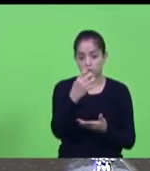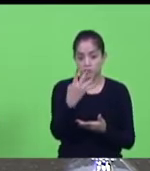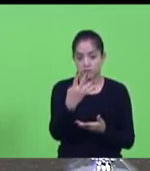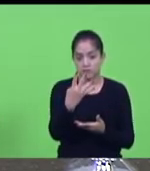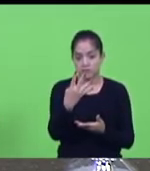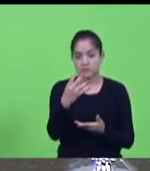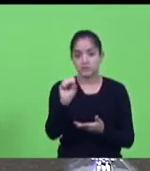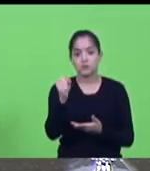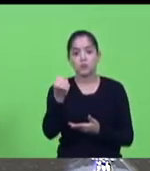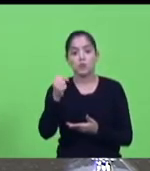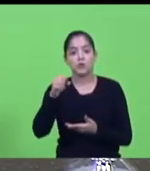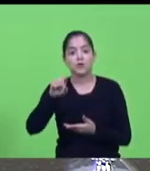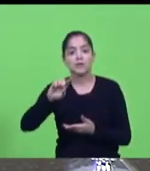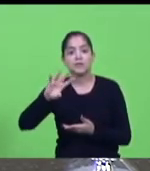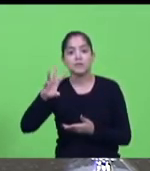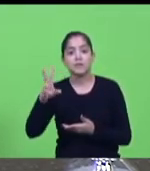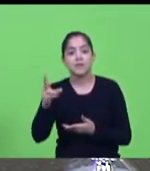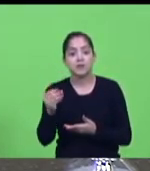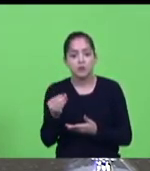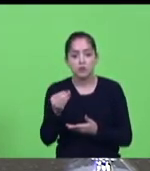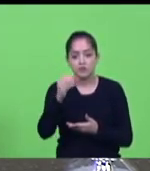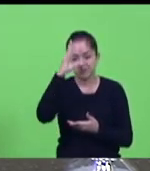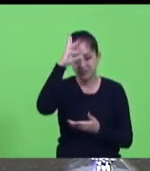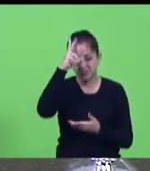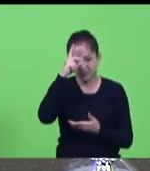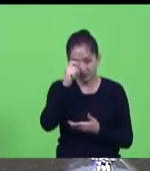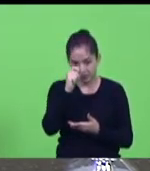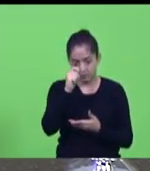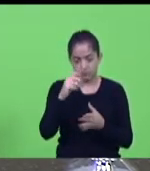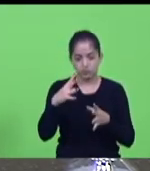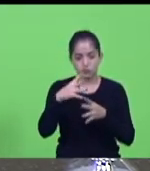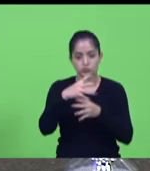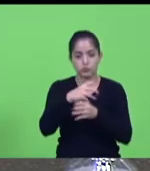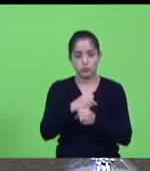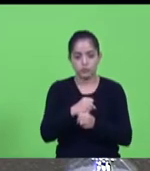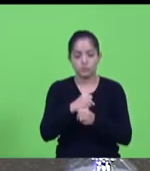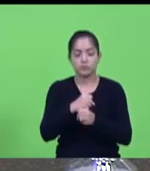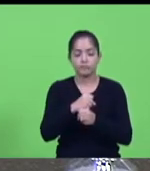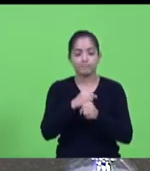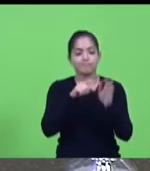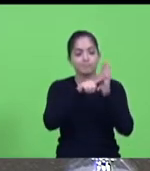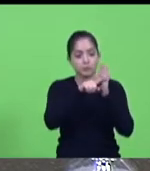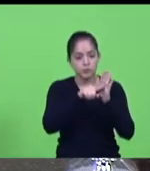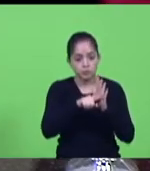848 milhões de frangos, segundo dados da SIDASC.